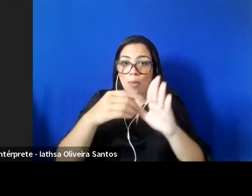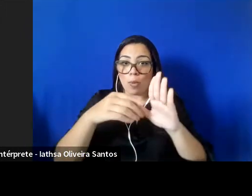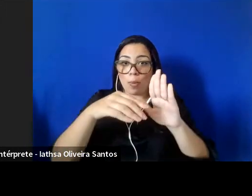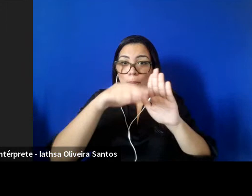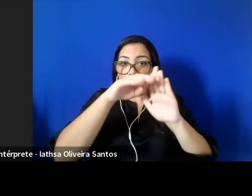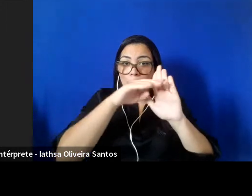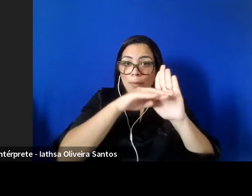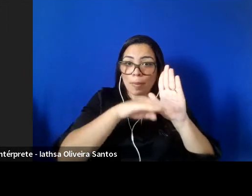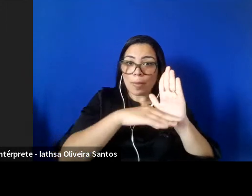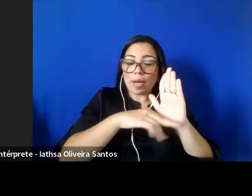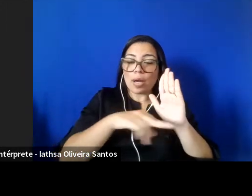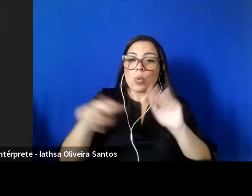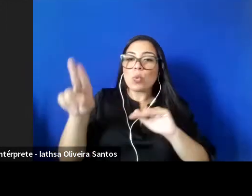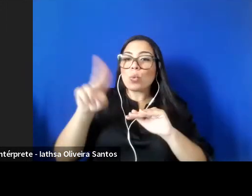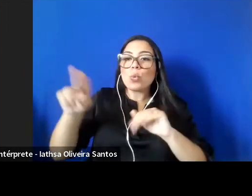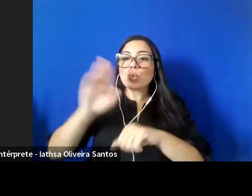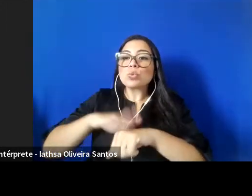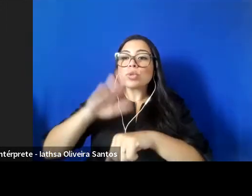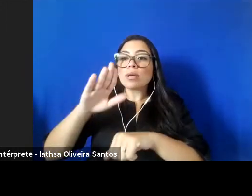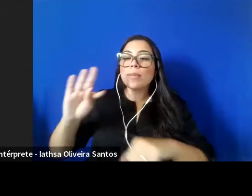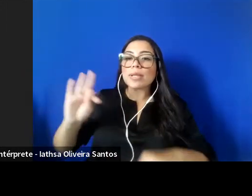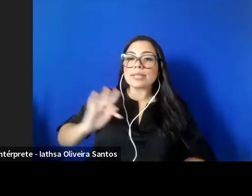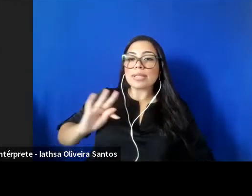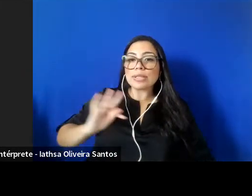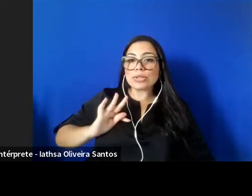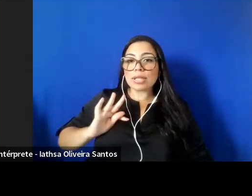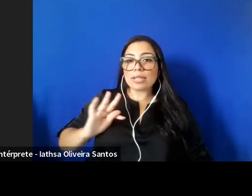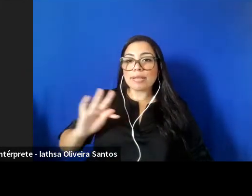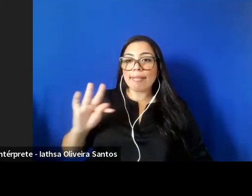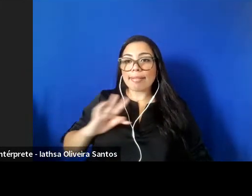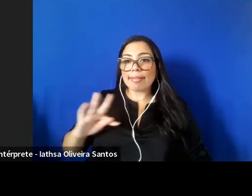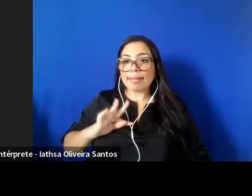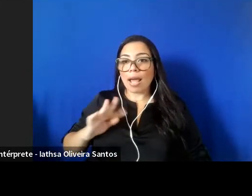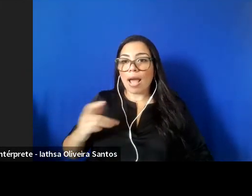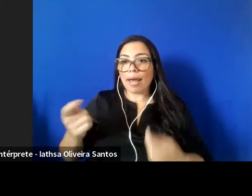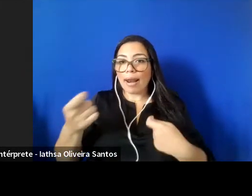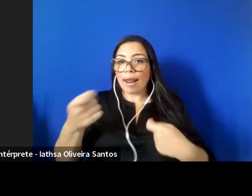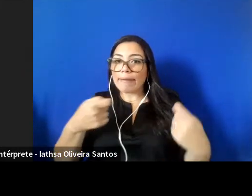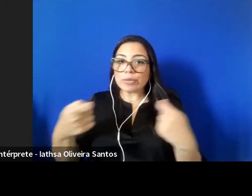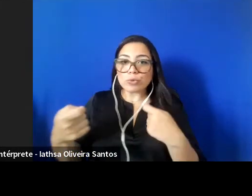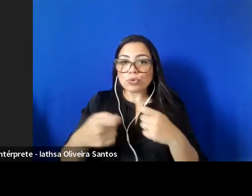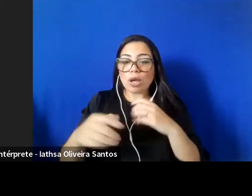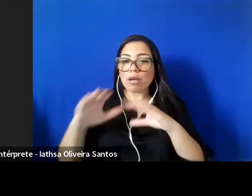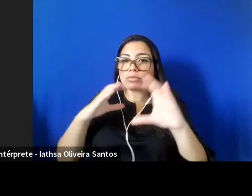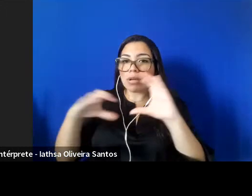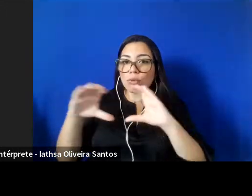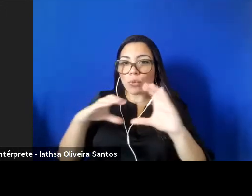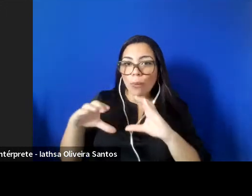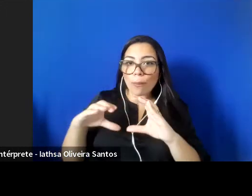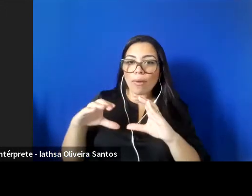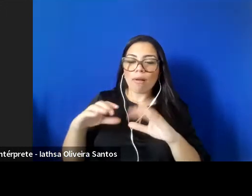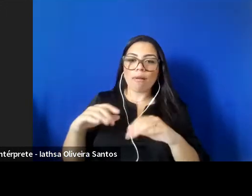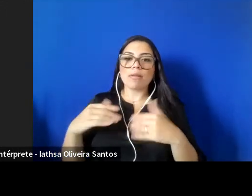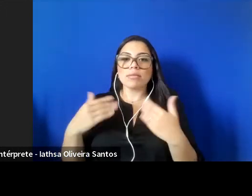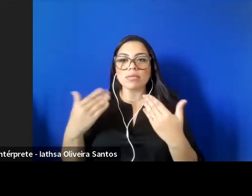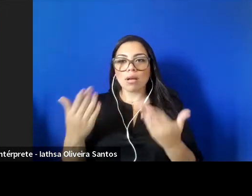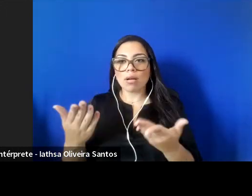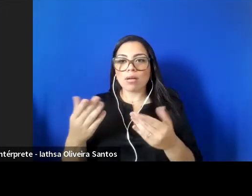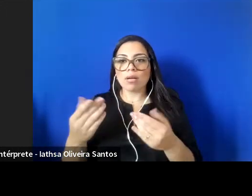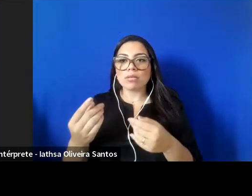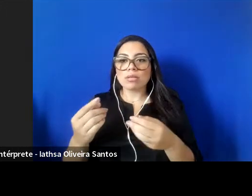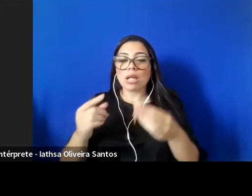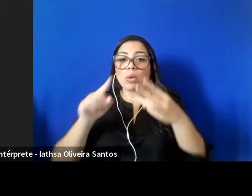a usarem mais essas técnicas de gestão, que seja mais articulado. E que, na verdade, são